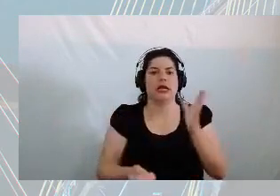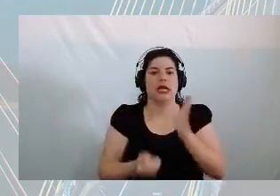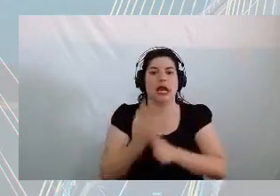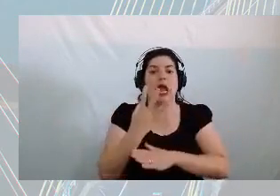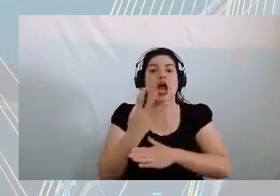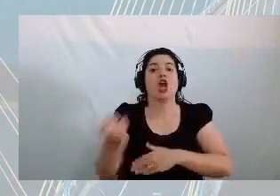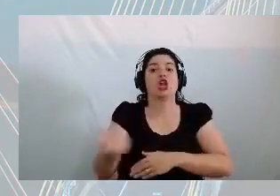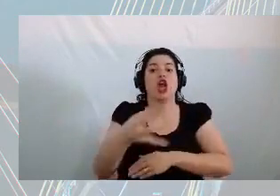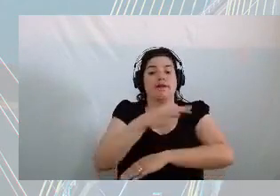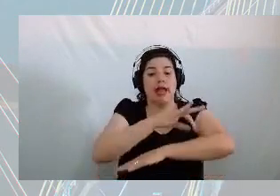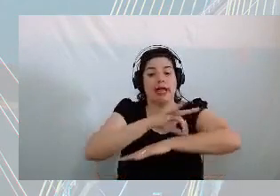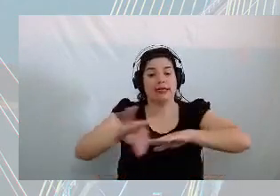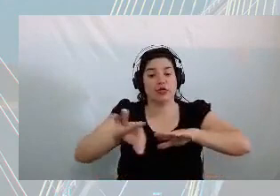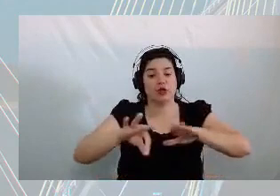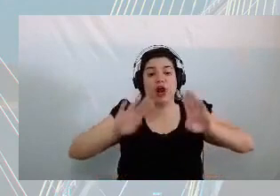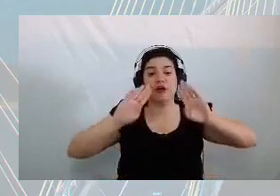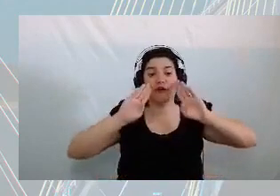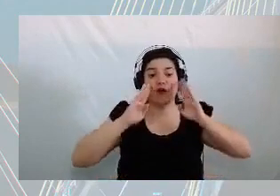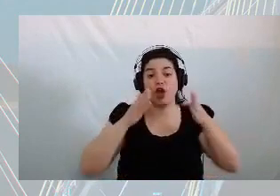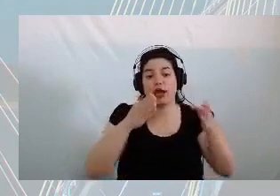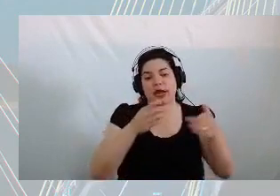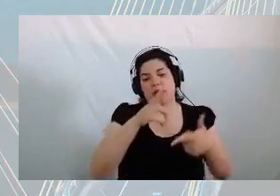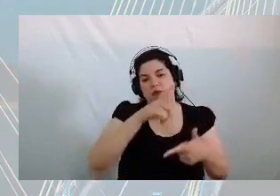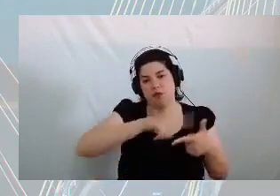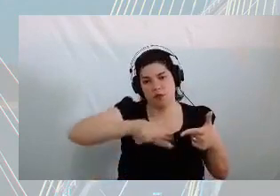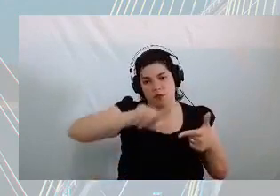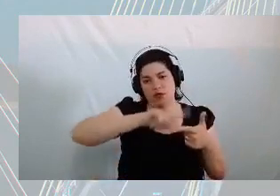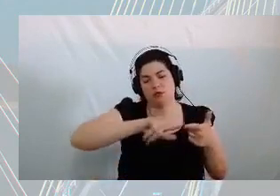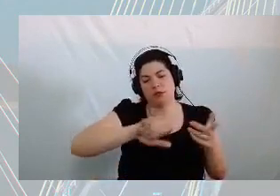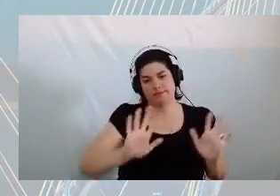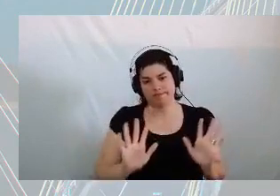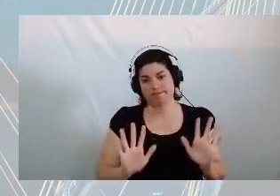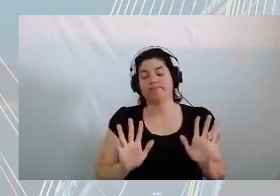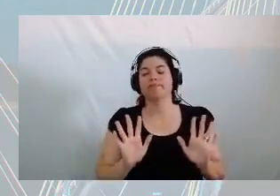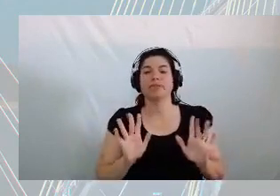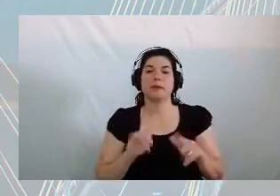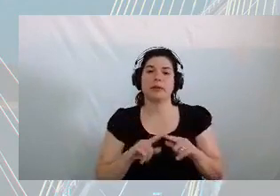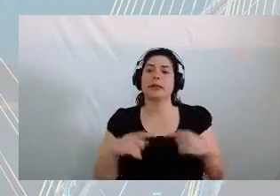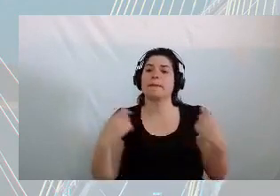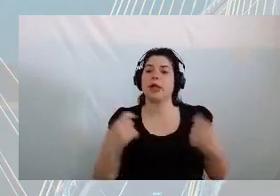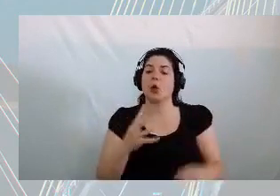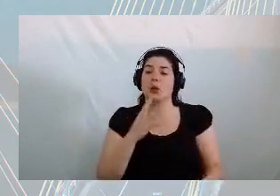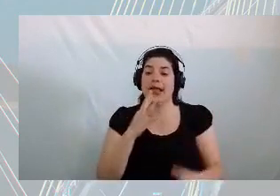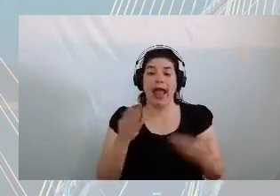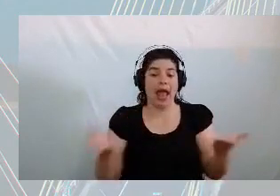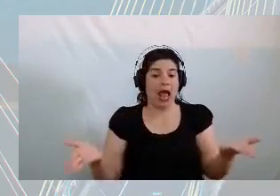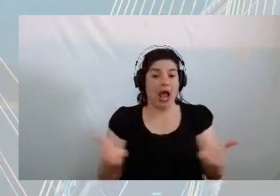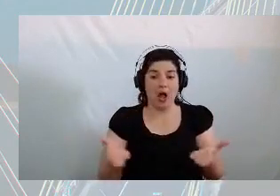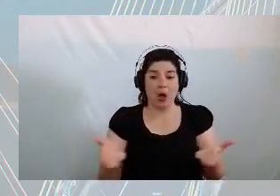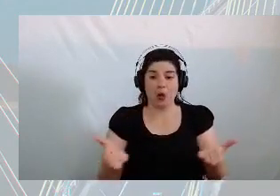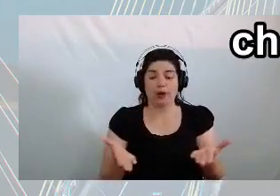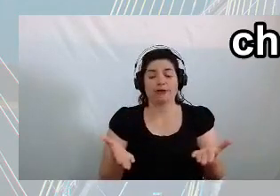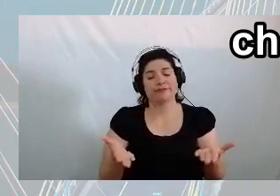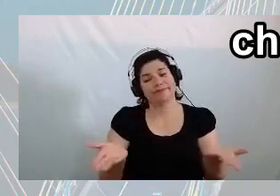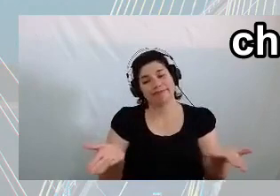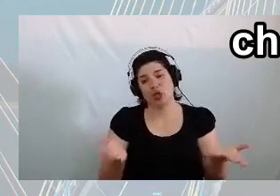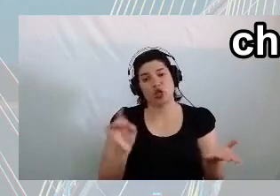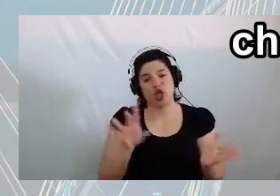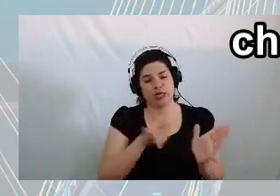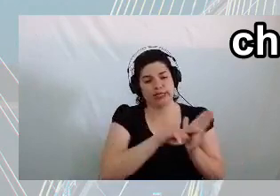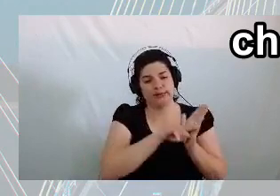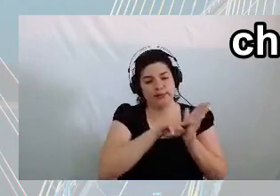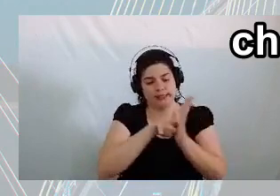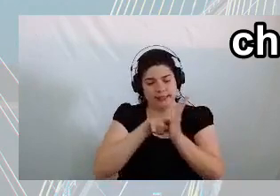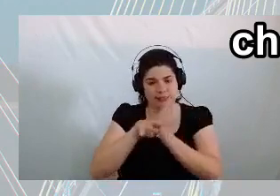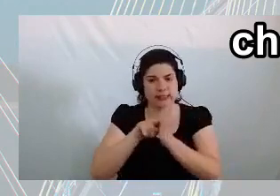tal problema, por exemplo, né? Só que isso eu preciso fazer conhecendo a realidade atual. Então, é impossível também, eu só mapeando essas necessidades,